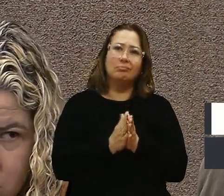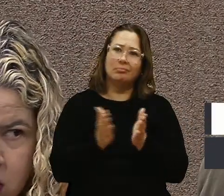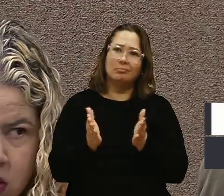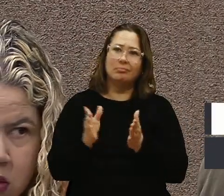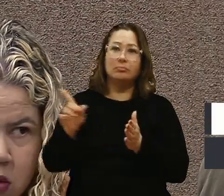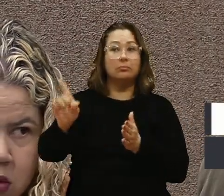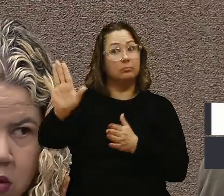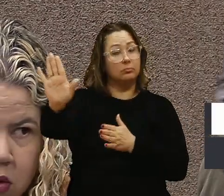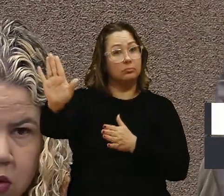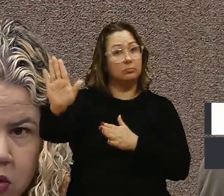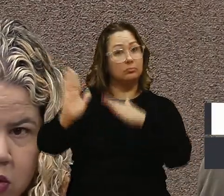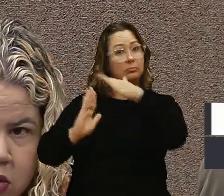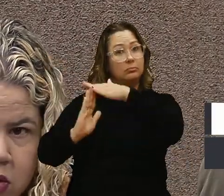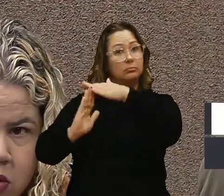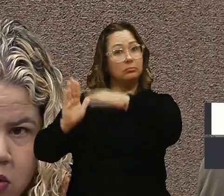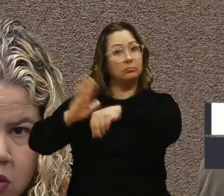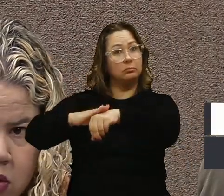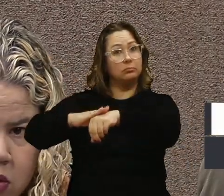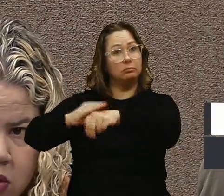segura meu tempo, presidente.